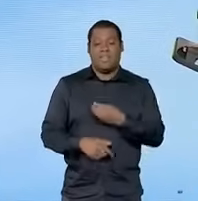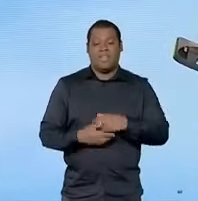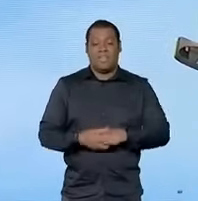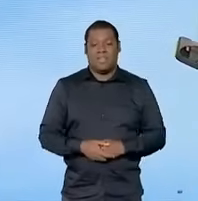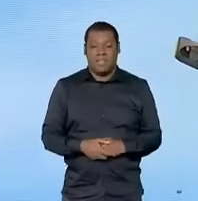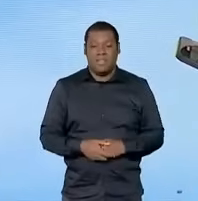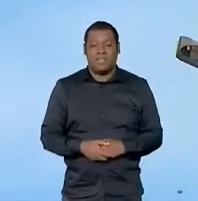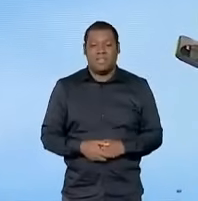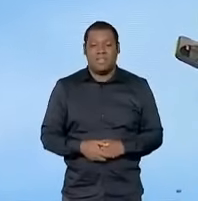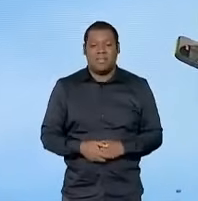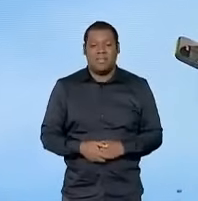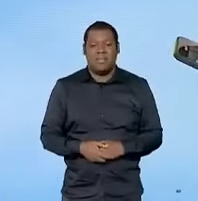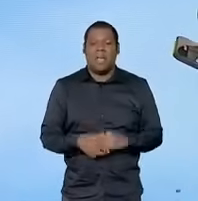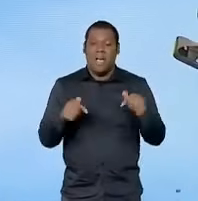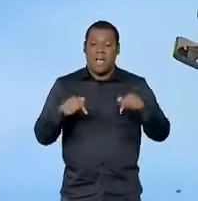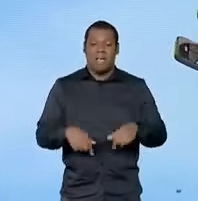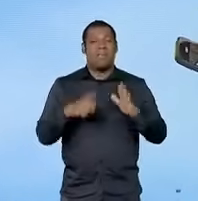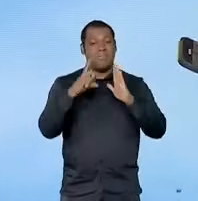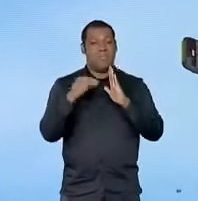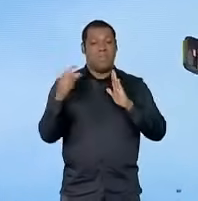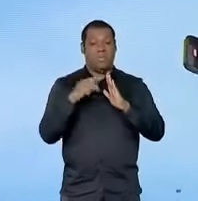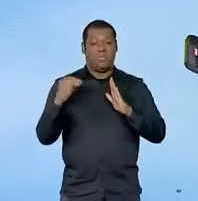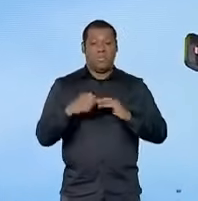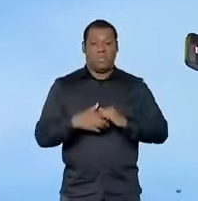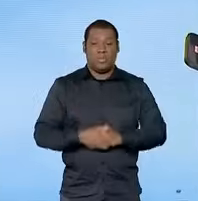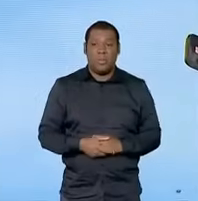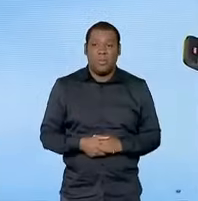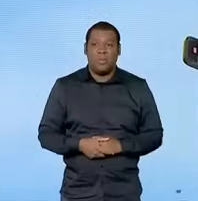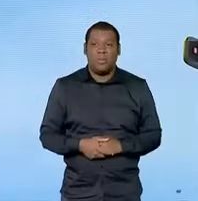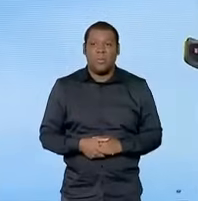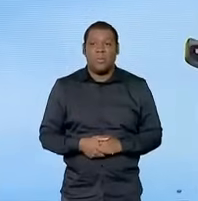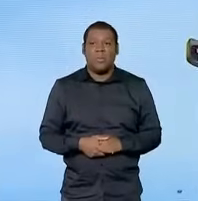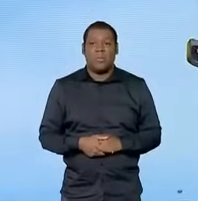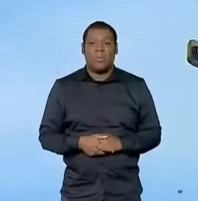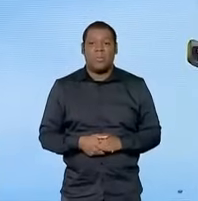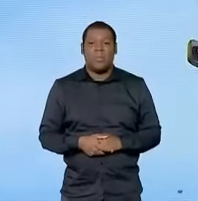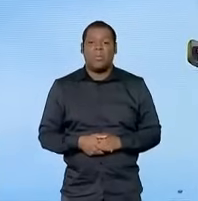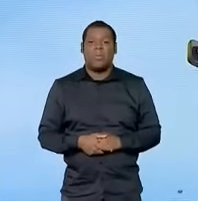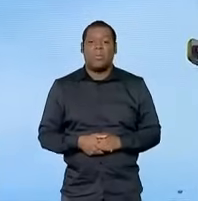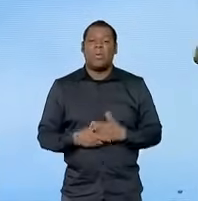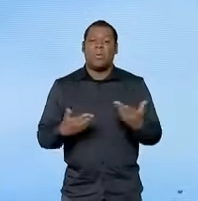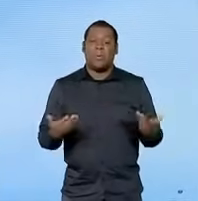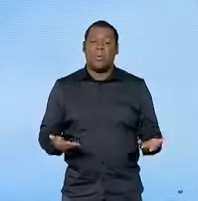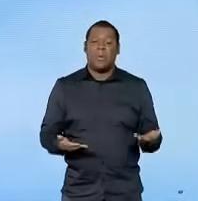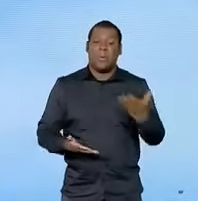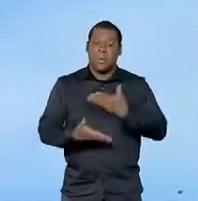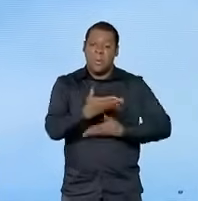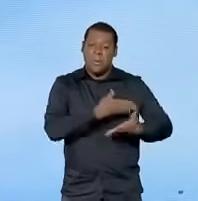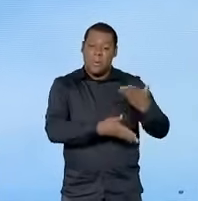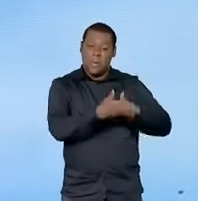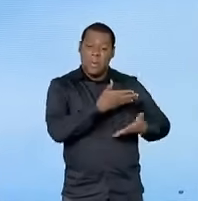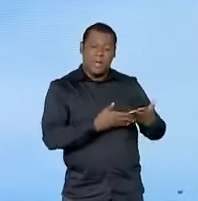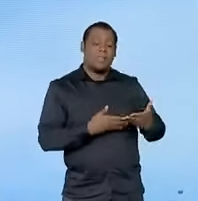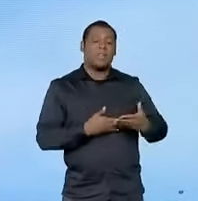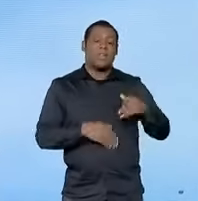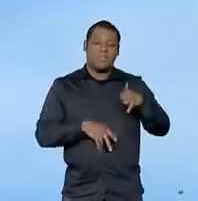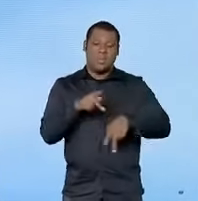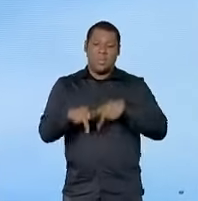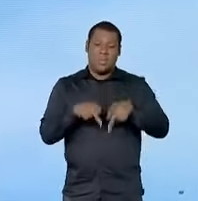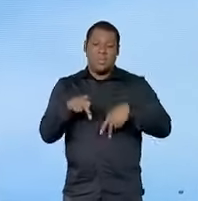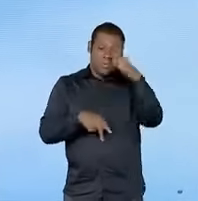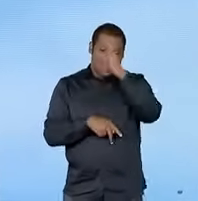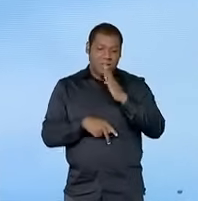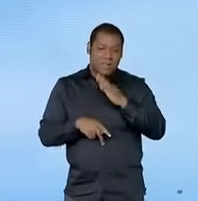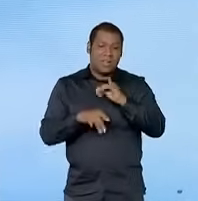em ato solene, aqui no Palácio do Planalto, para compartilhar com todos os presentes e com toda a nação